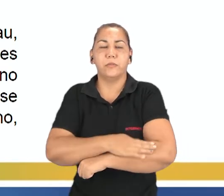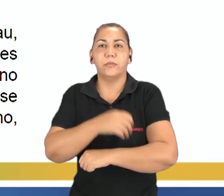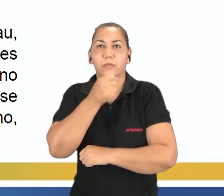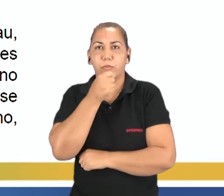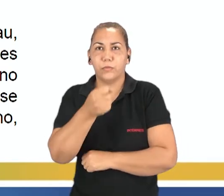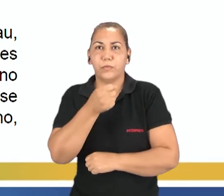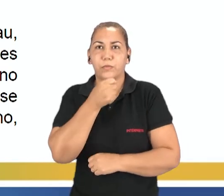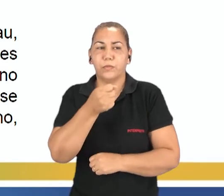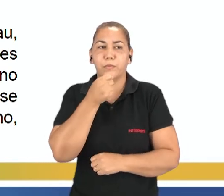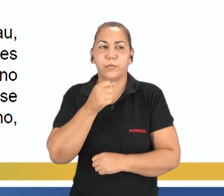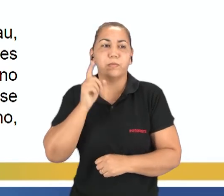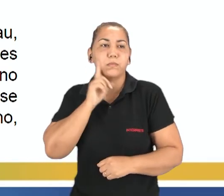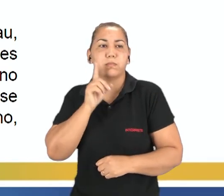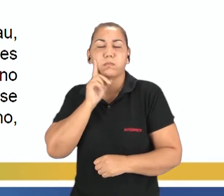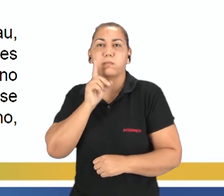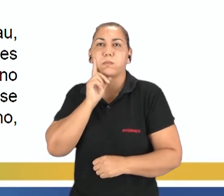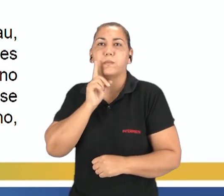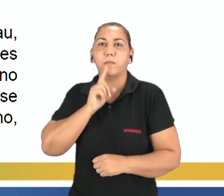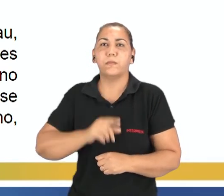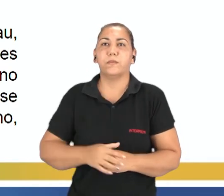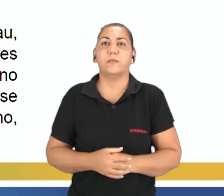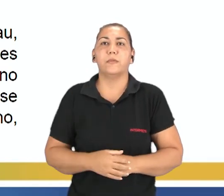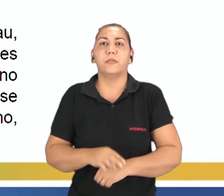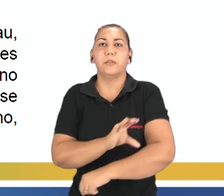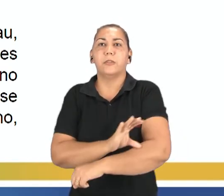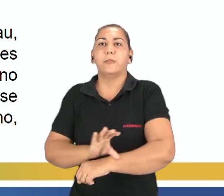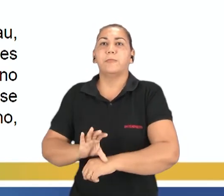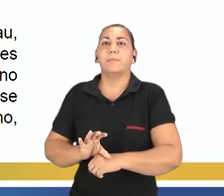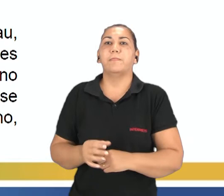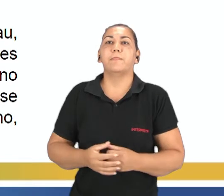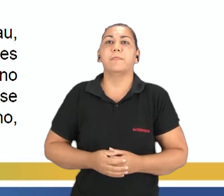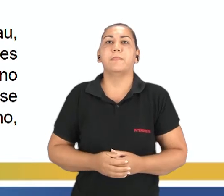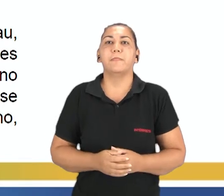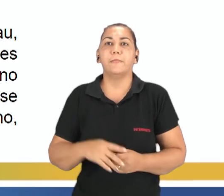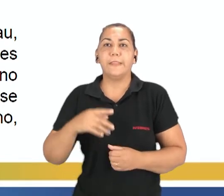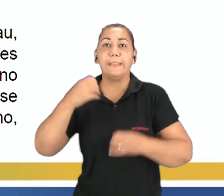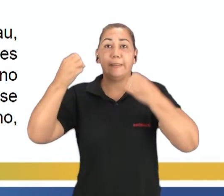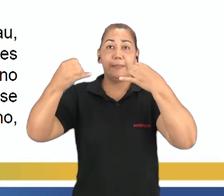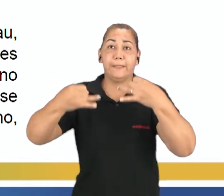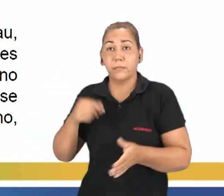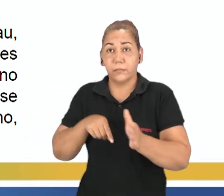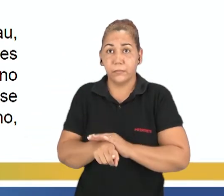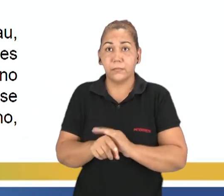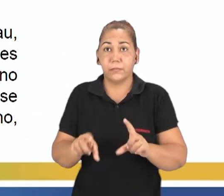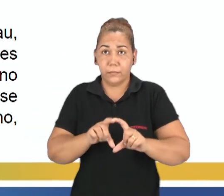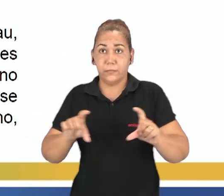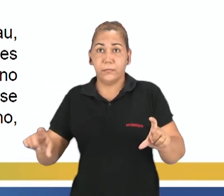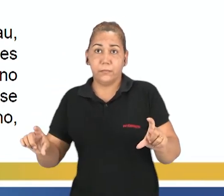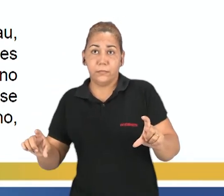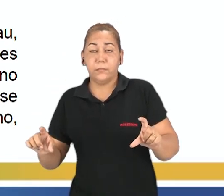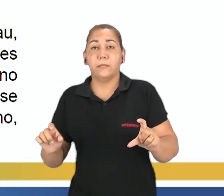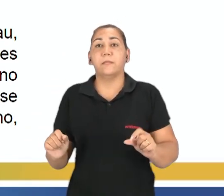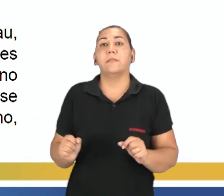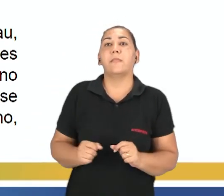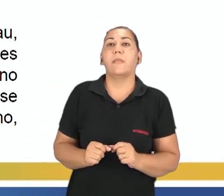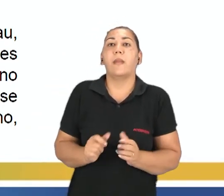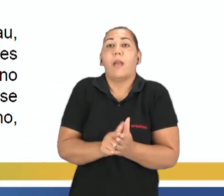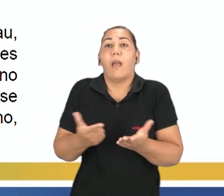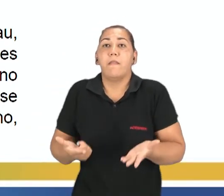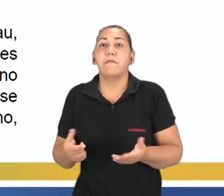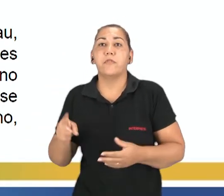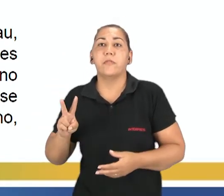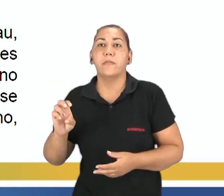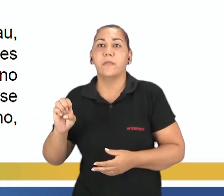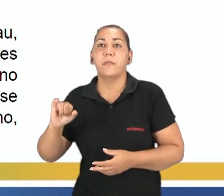de um livro sobre hábitos de compra dos adolescentes, fala do consumismo juvenil. Revista Veja, né? O jovem